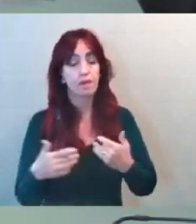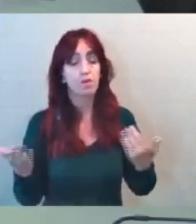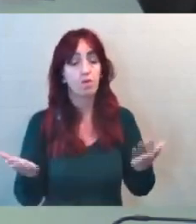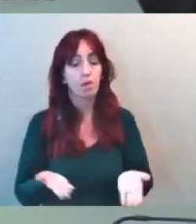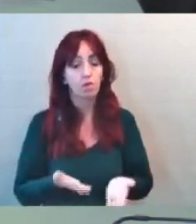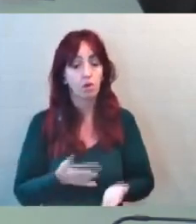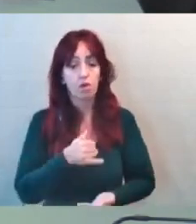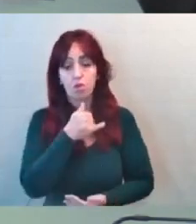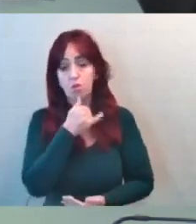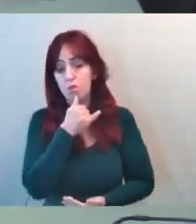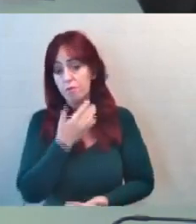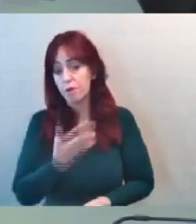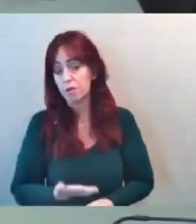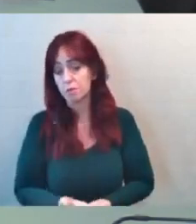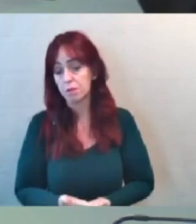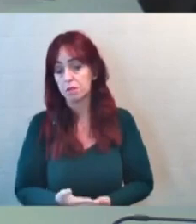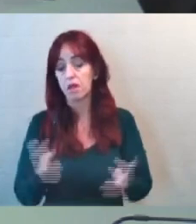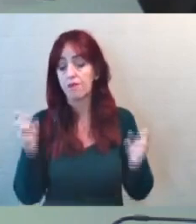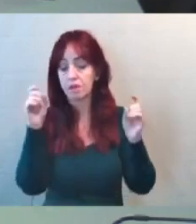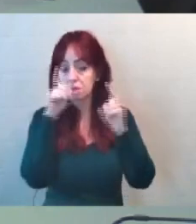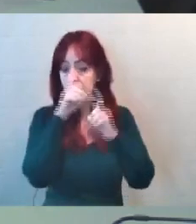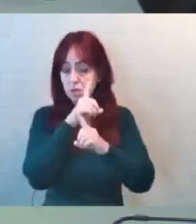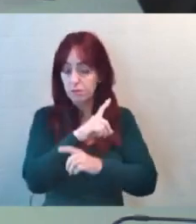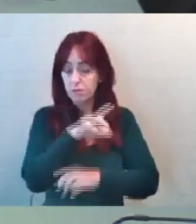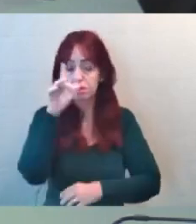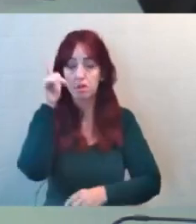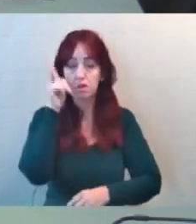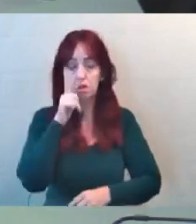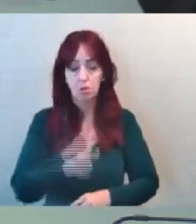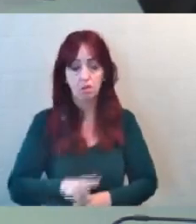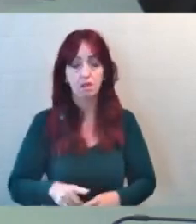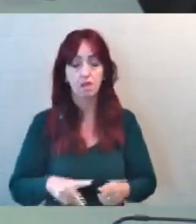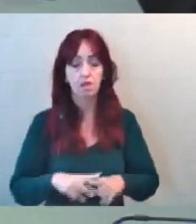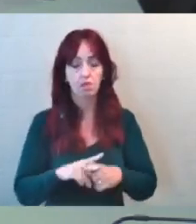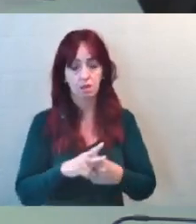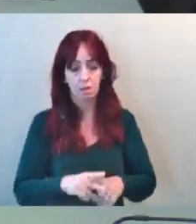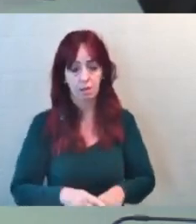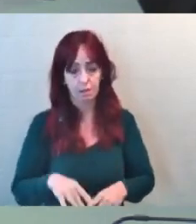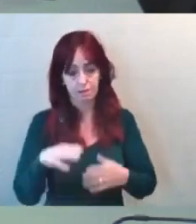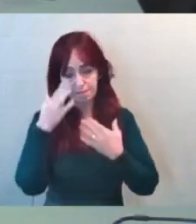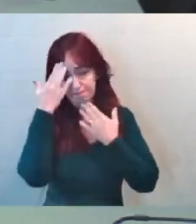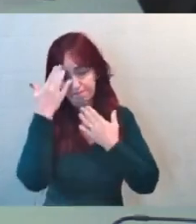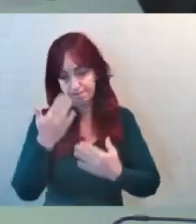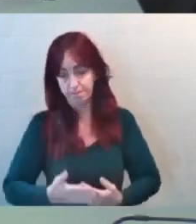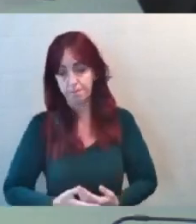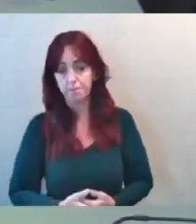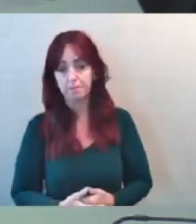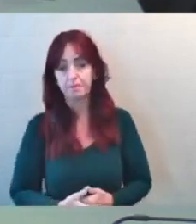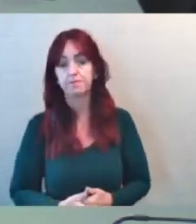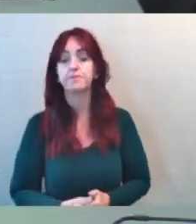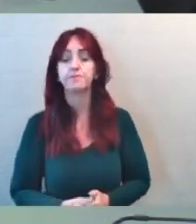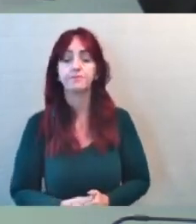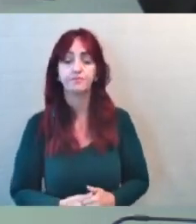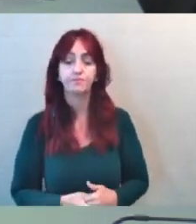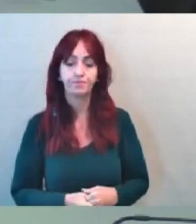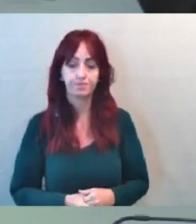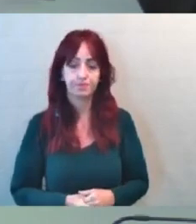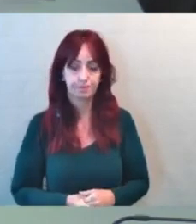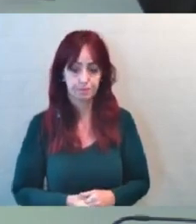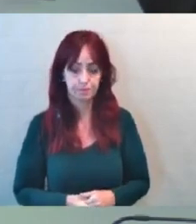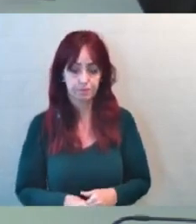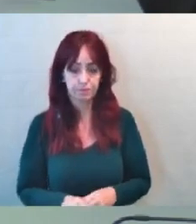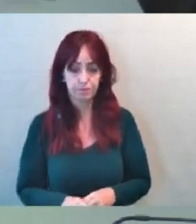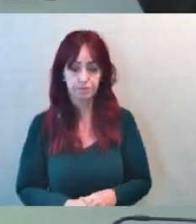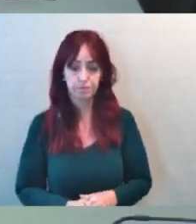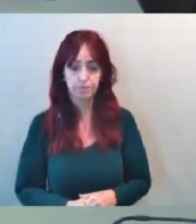vai ser muito difícil a gente chegar a uma boa solução. Obrigado a todos. Muito obrigada, vereador Braulio. O